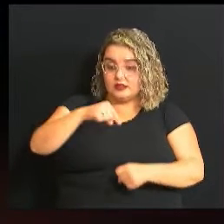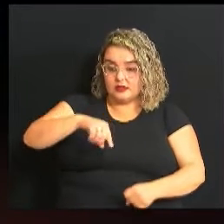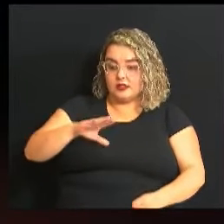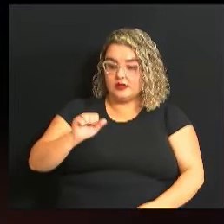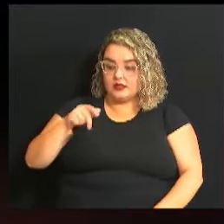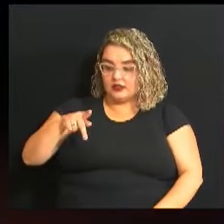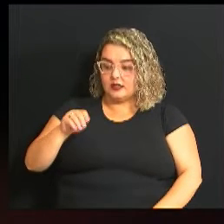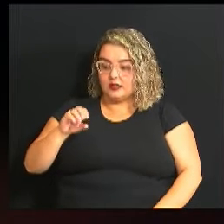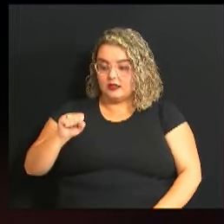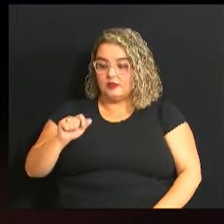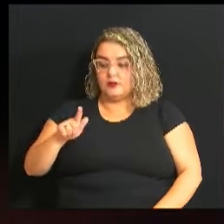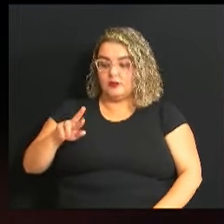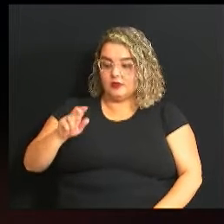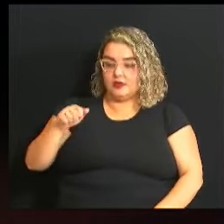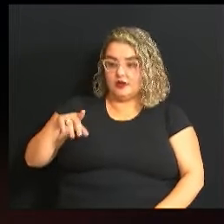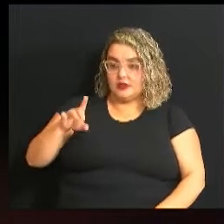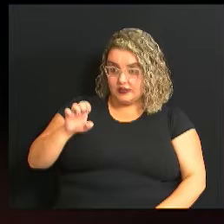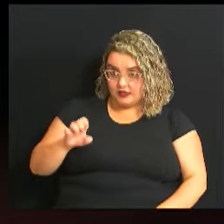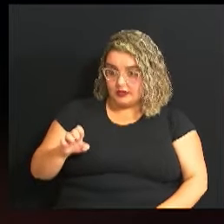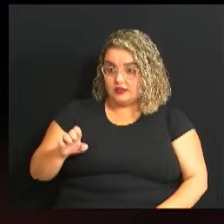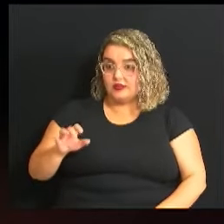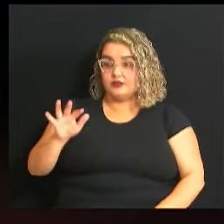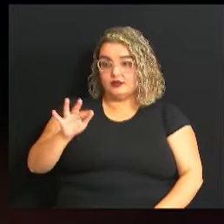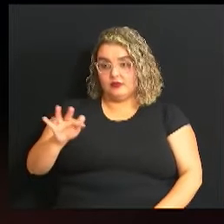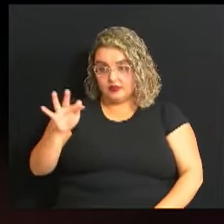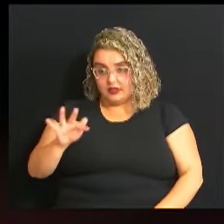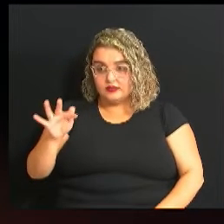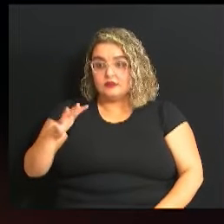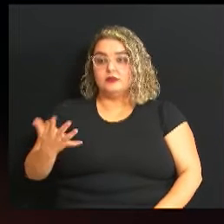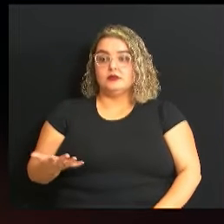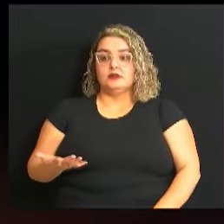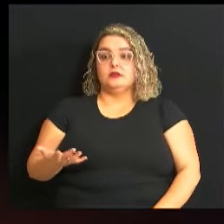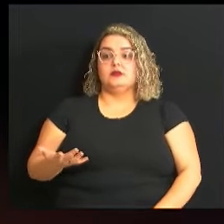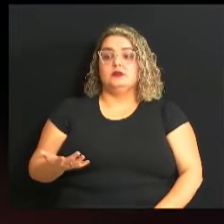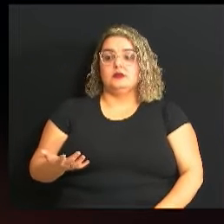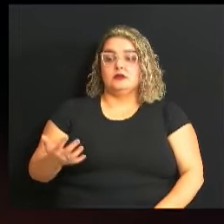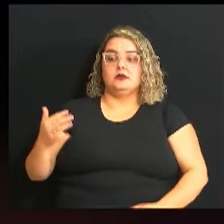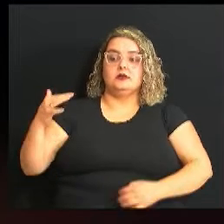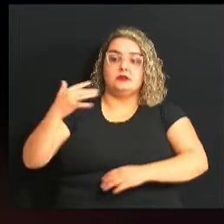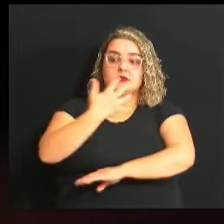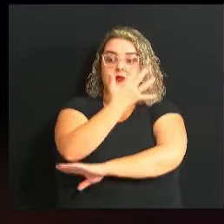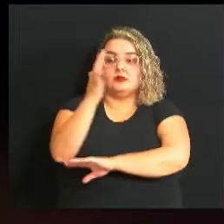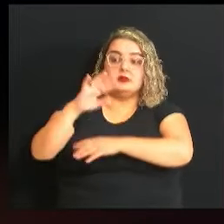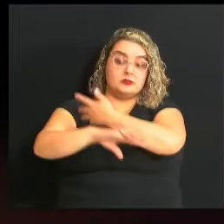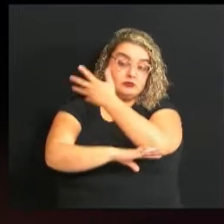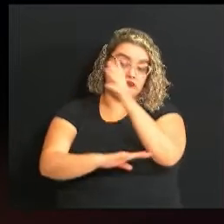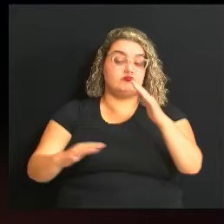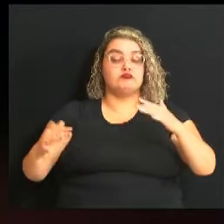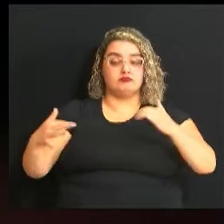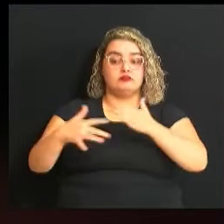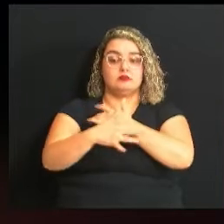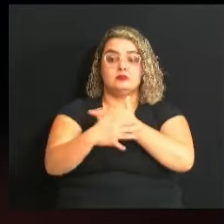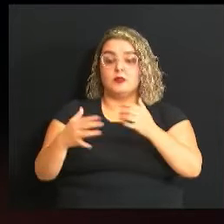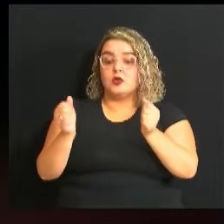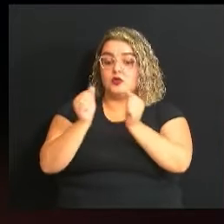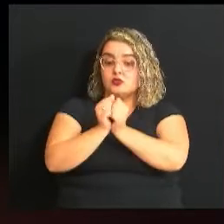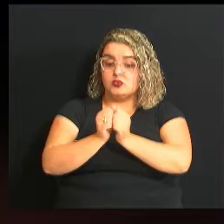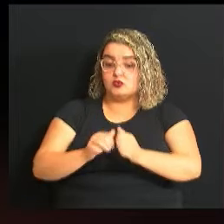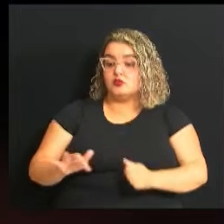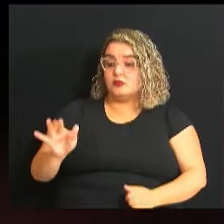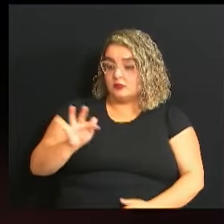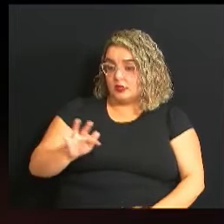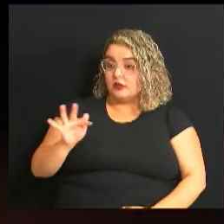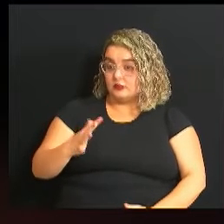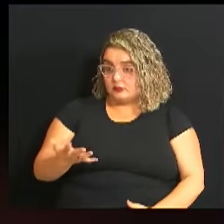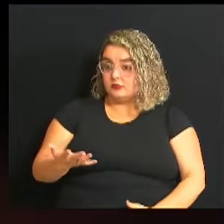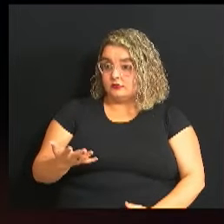na Universidade Federal de Mato Grosso do Sul. A Sociedade Brasileira de Arborização Urbana está realizando junto com a universidade, e a